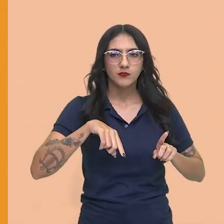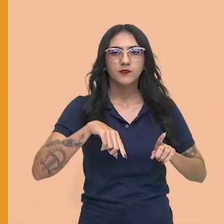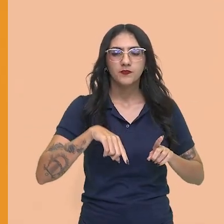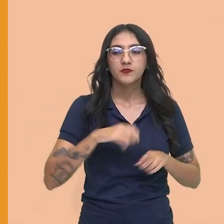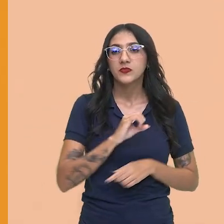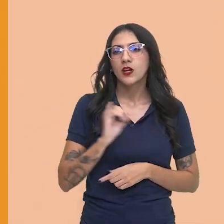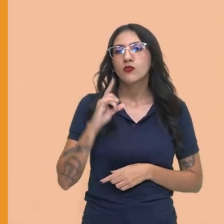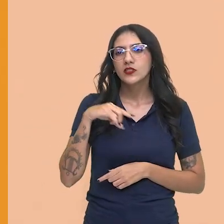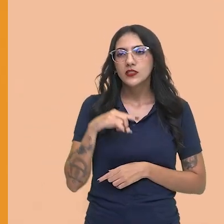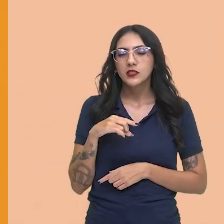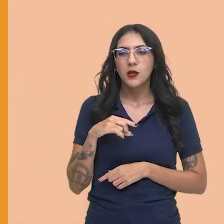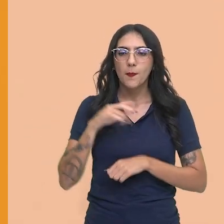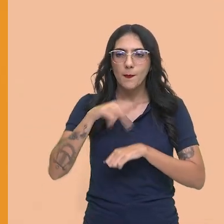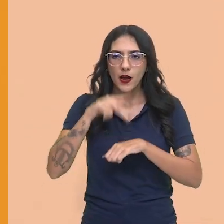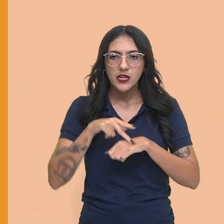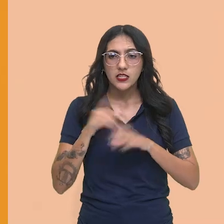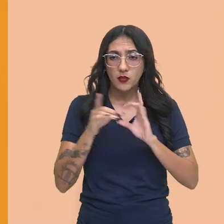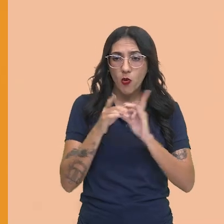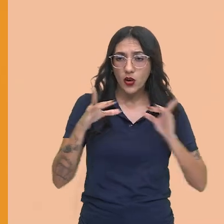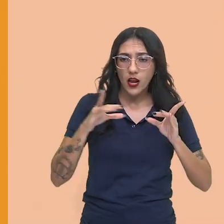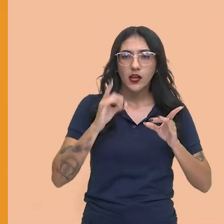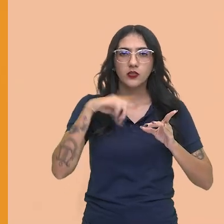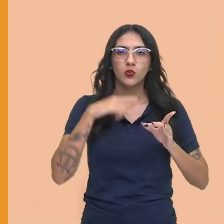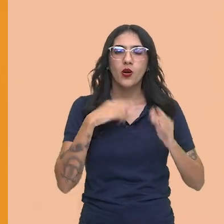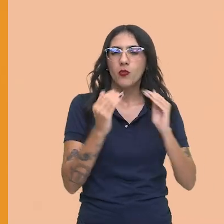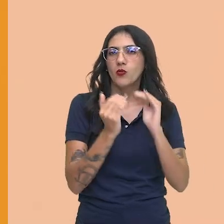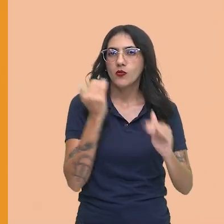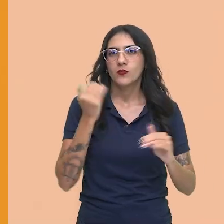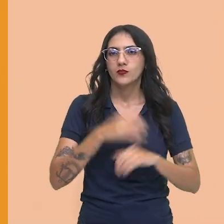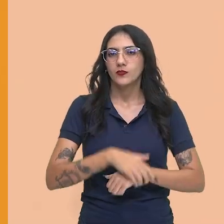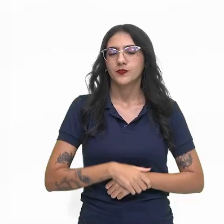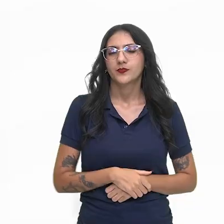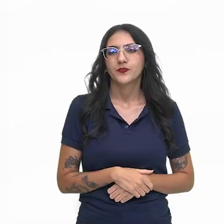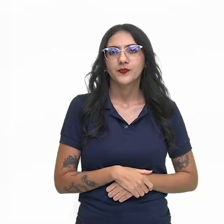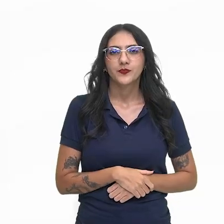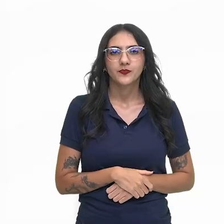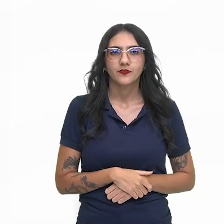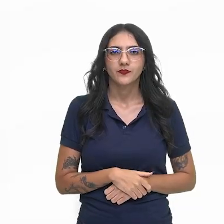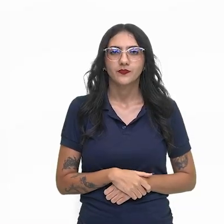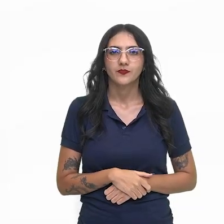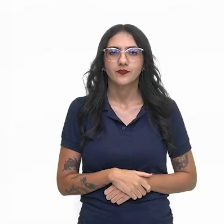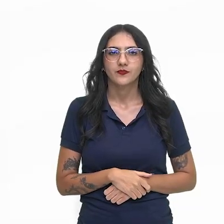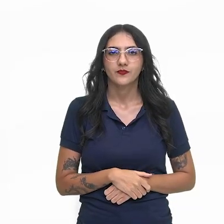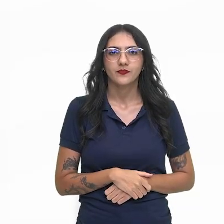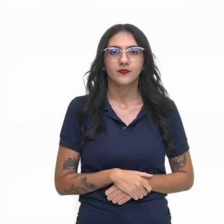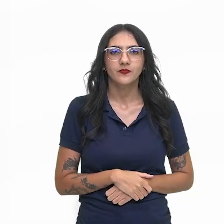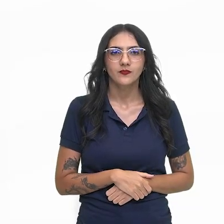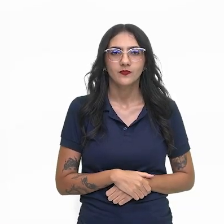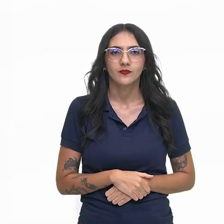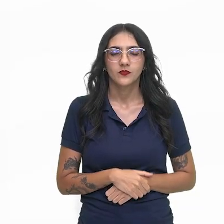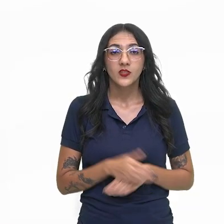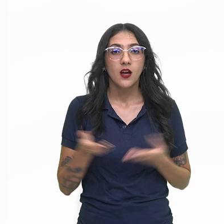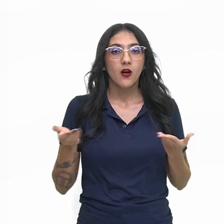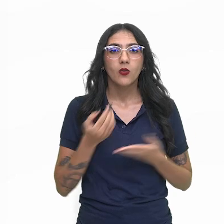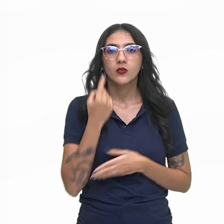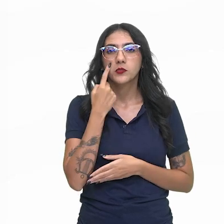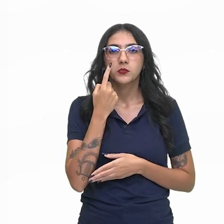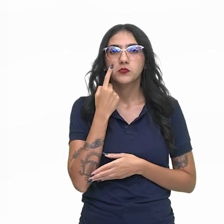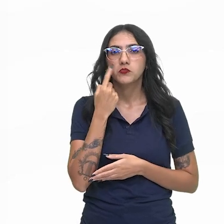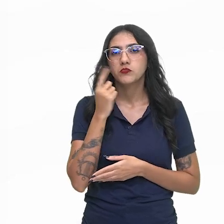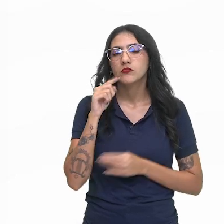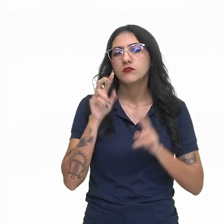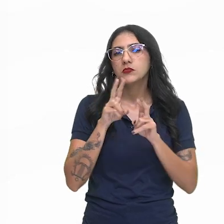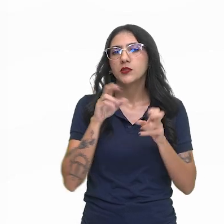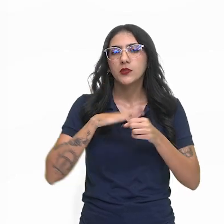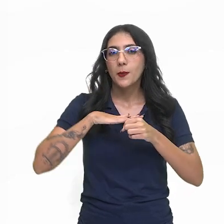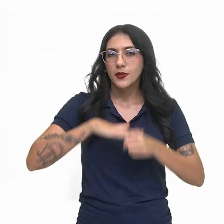de um país democrático, tá bem? Dando continuidade ao nosso texto, vamos falar da legitimação da repressão.